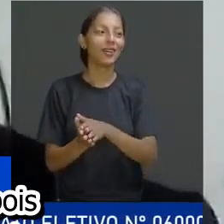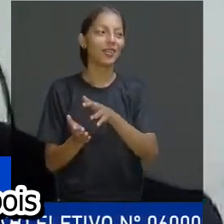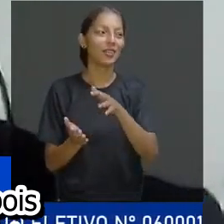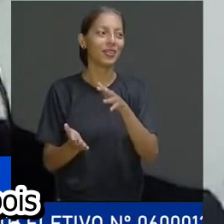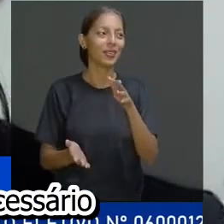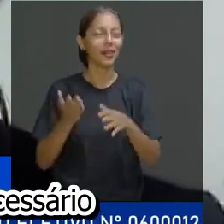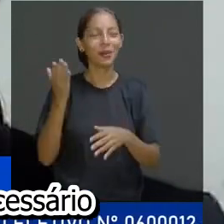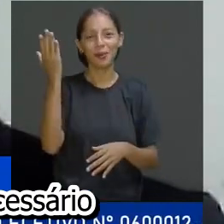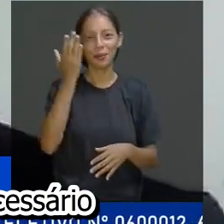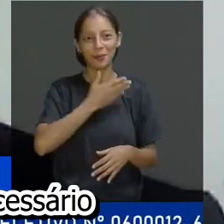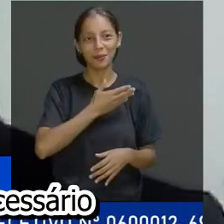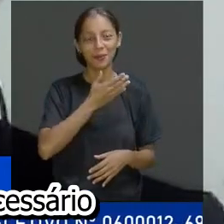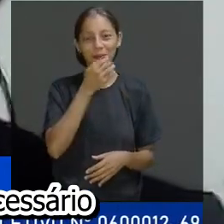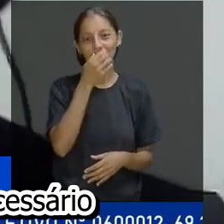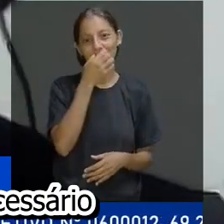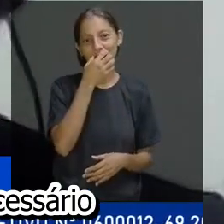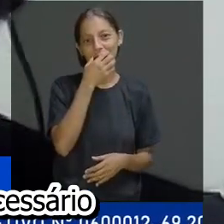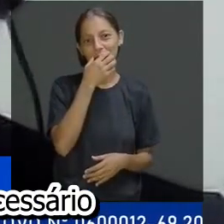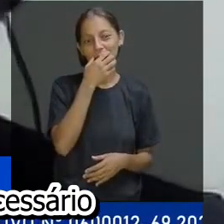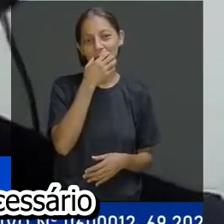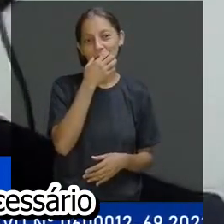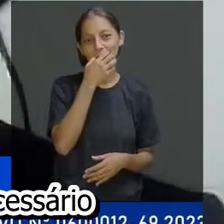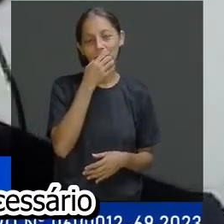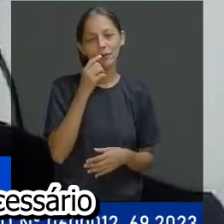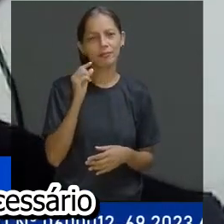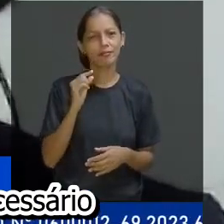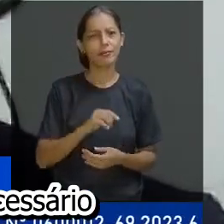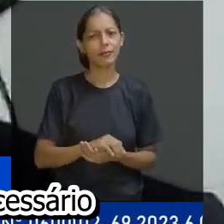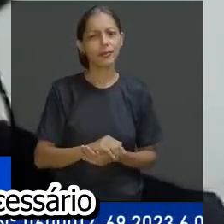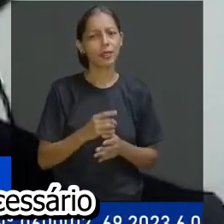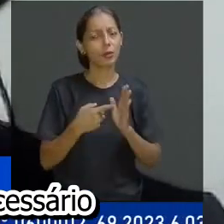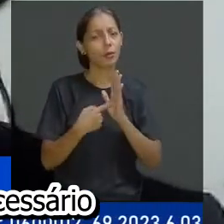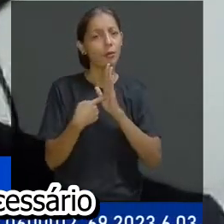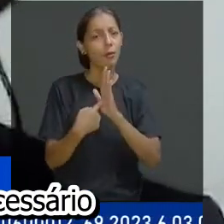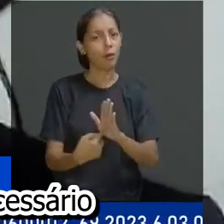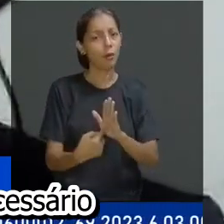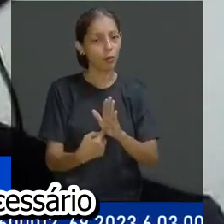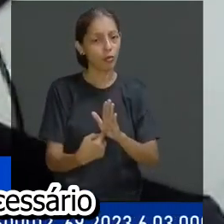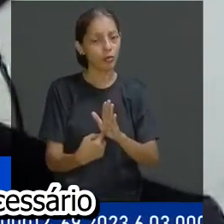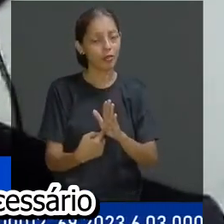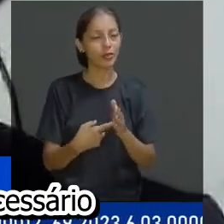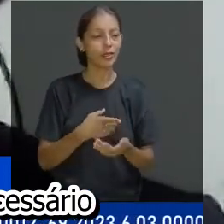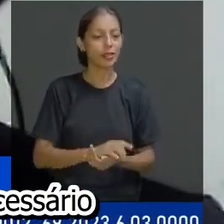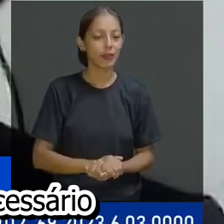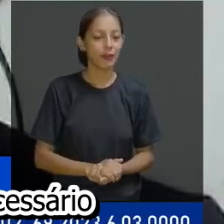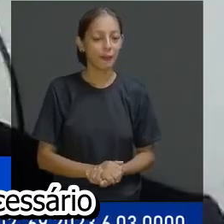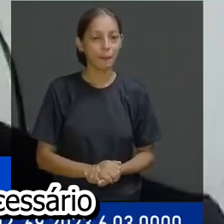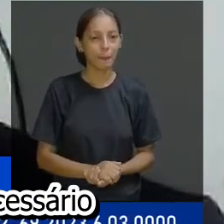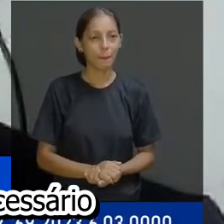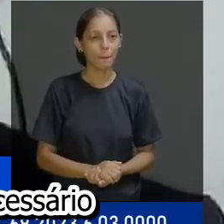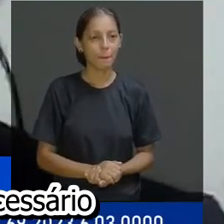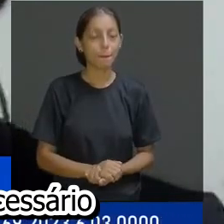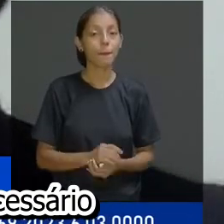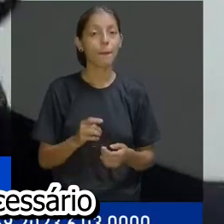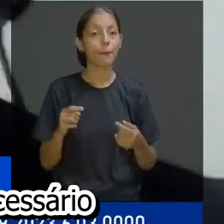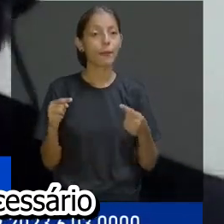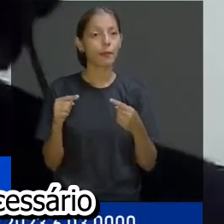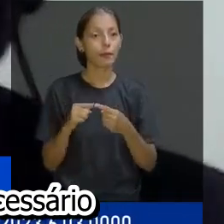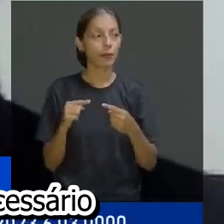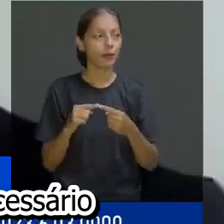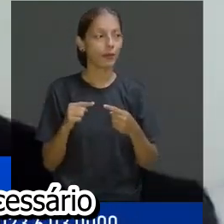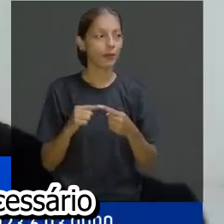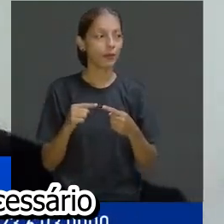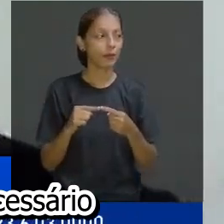um mínimo que fosse necessário para uma adequação